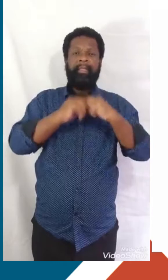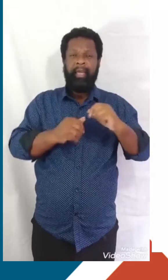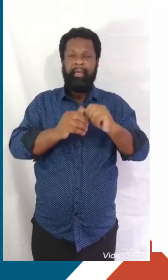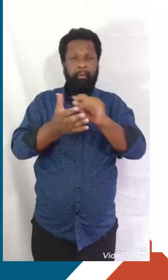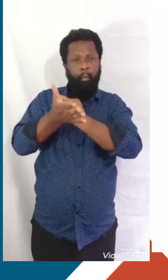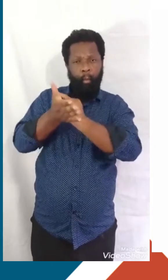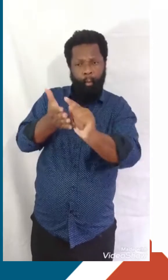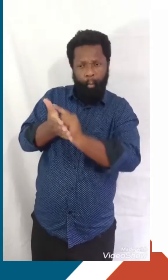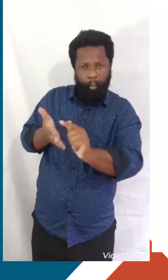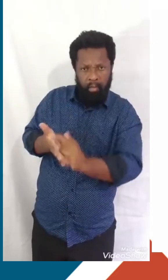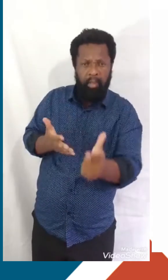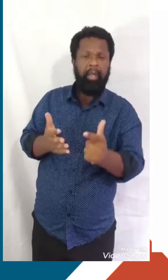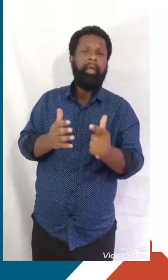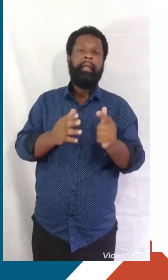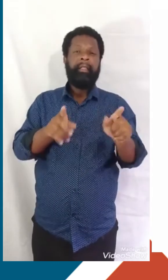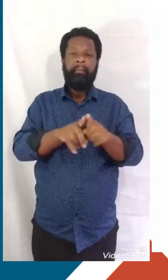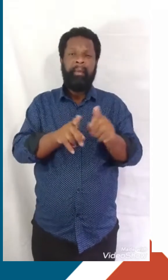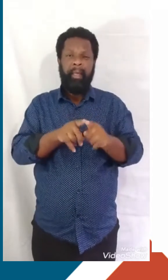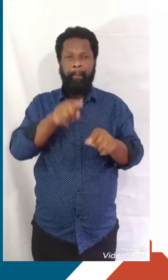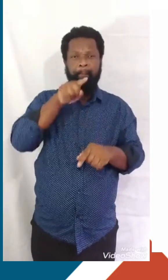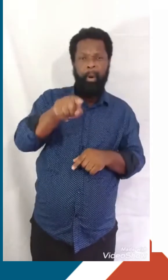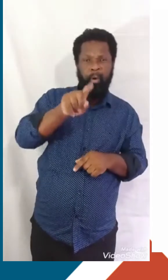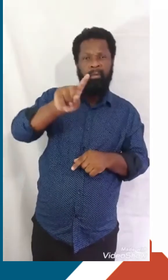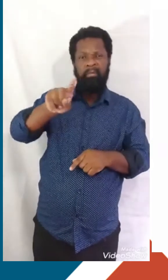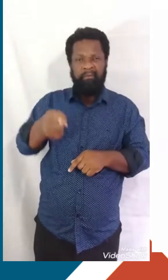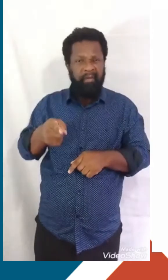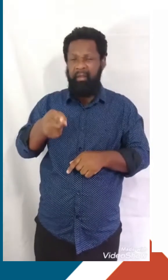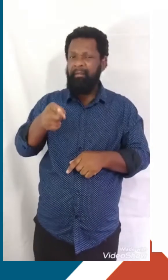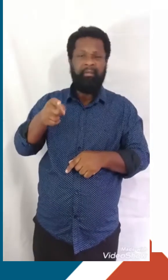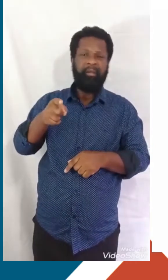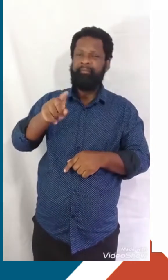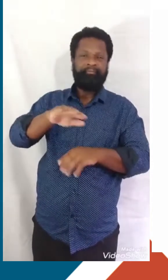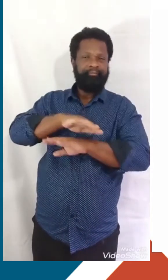brancos e ausência de sinais de pontuação.